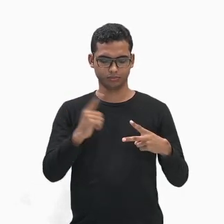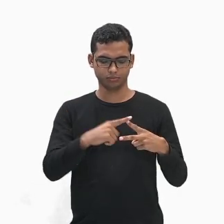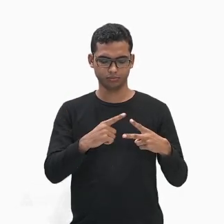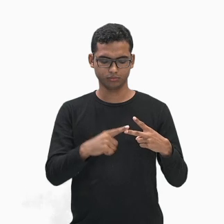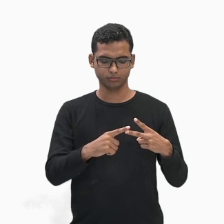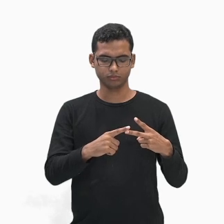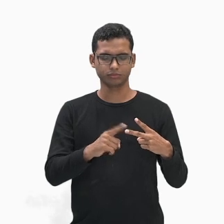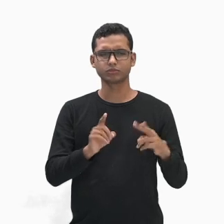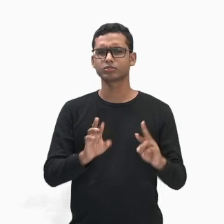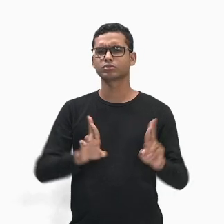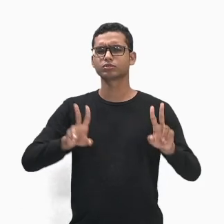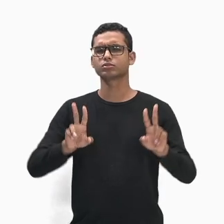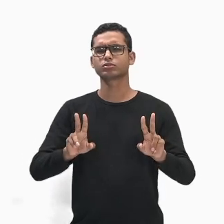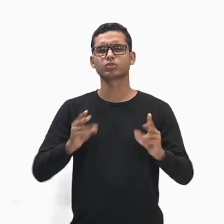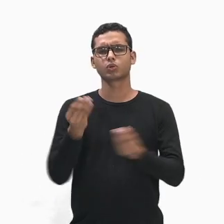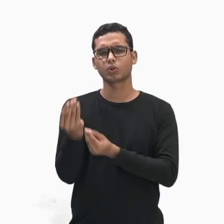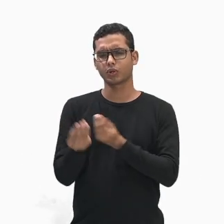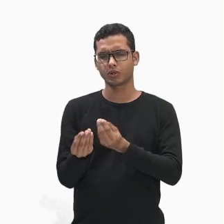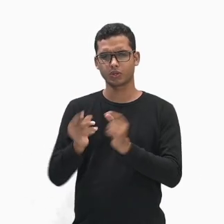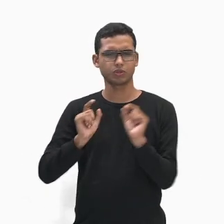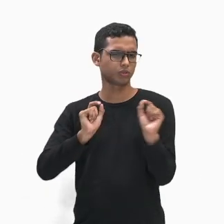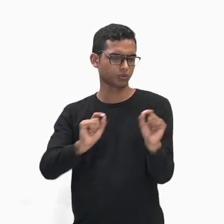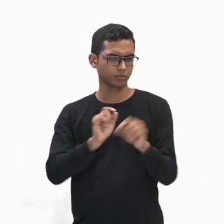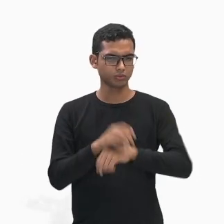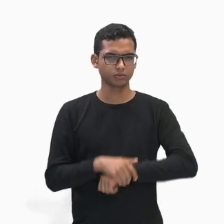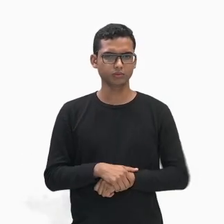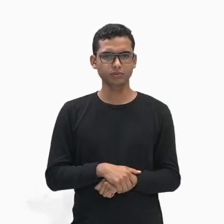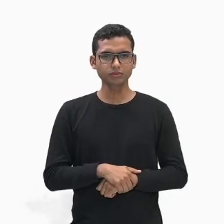a eletrodinâmica, eu tenho aí